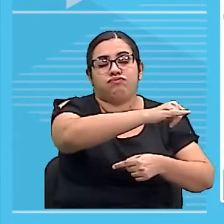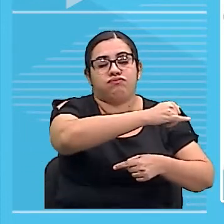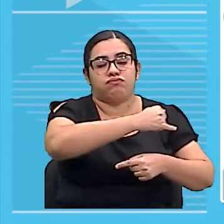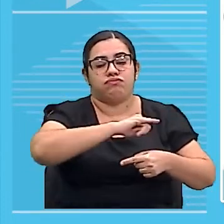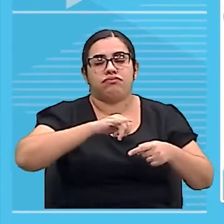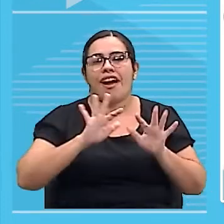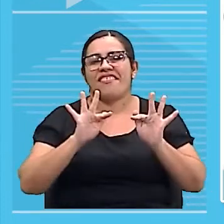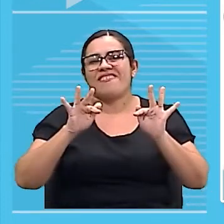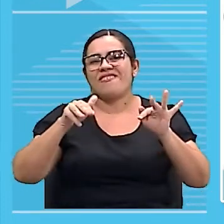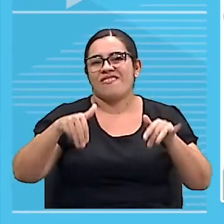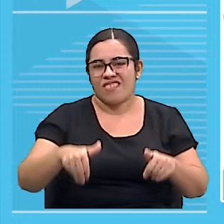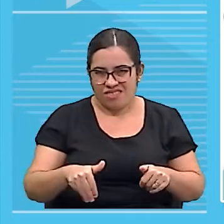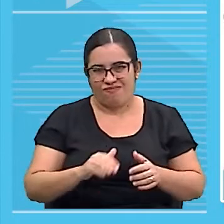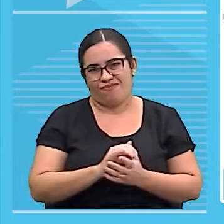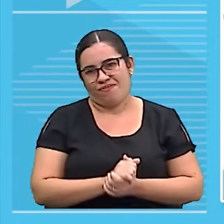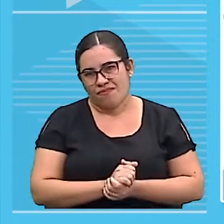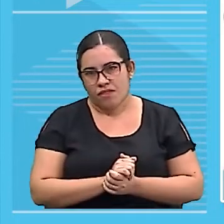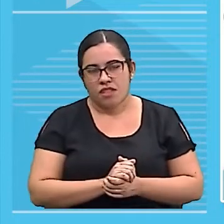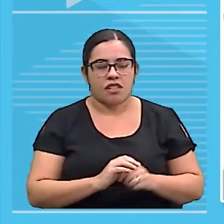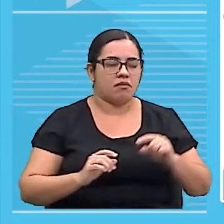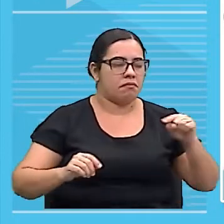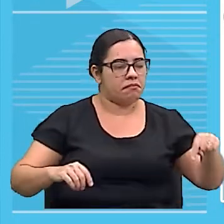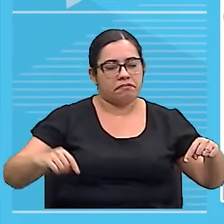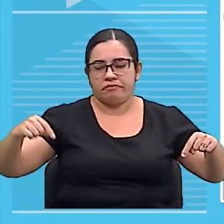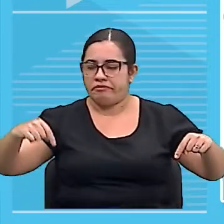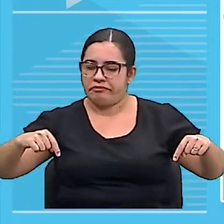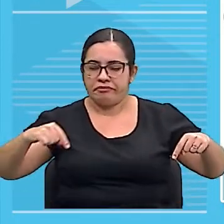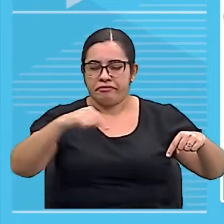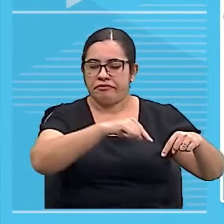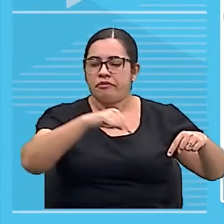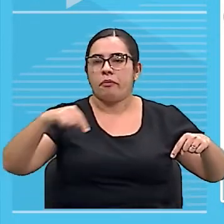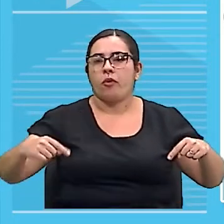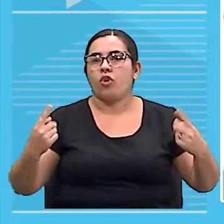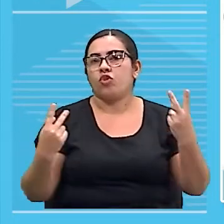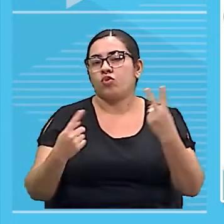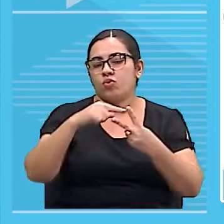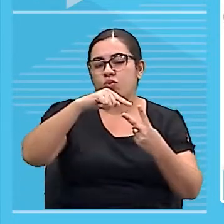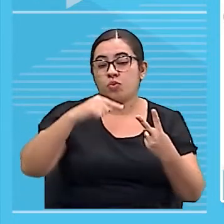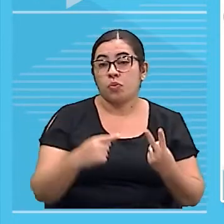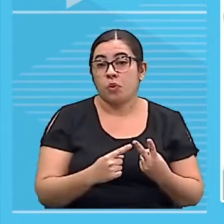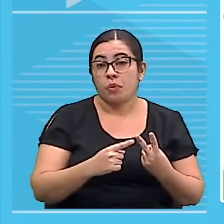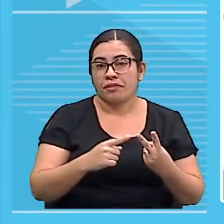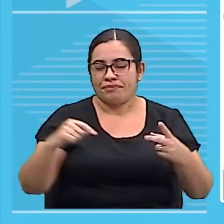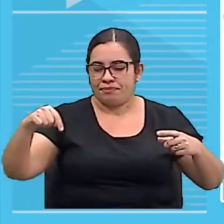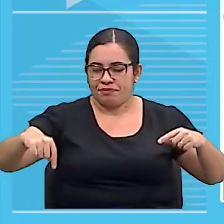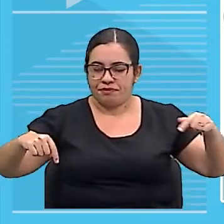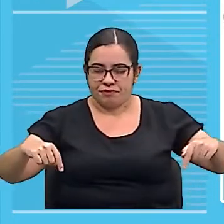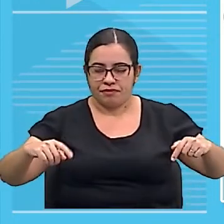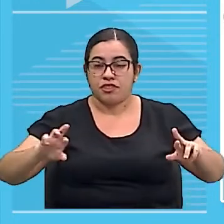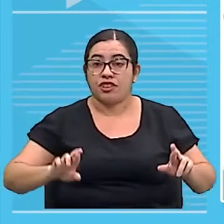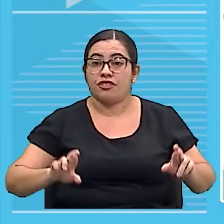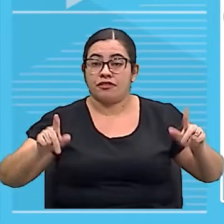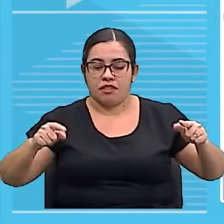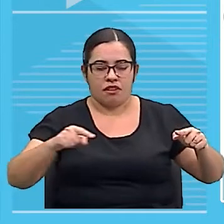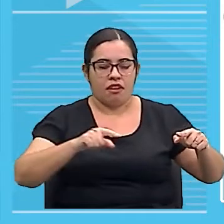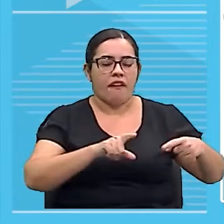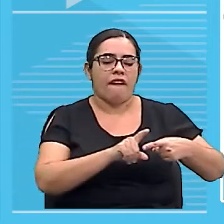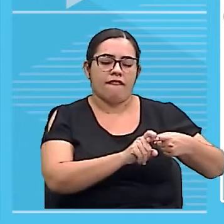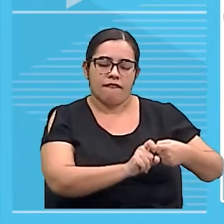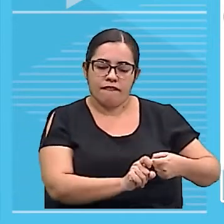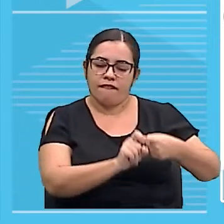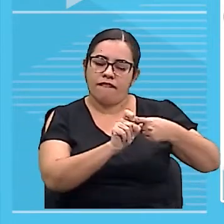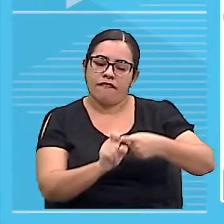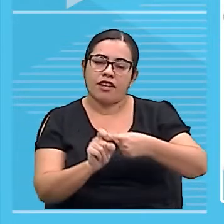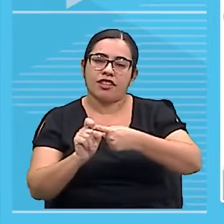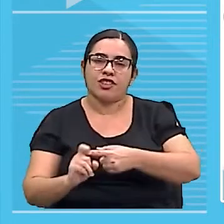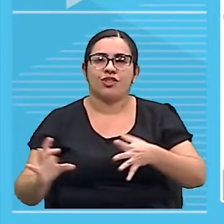polos da minha diferença de potencial existem vários resistores Unidos ó e esses resistores